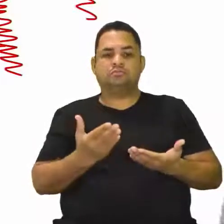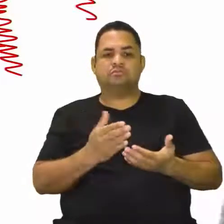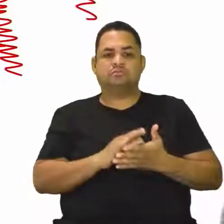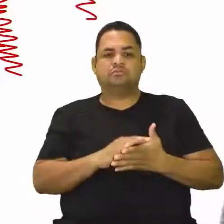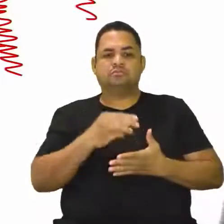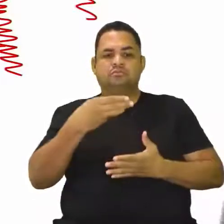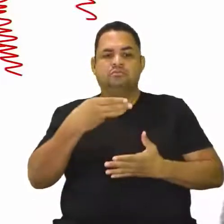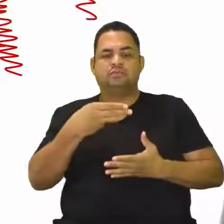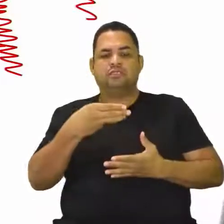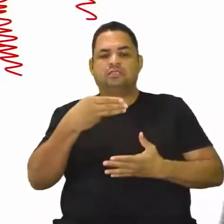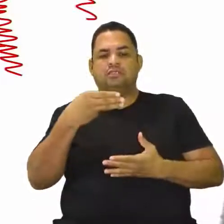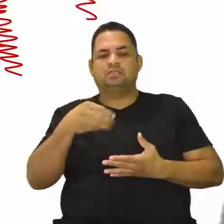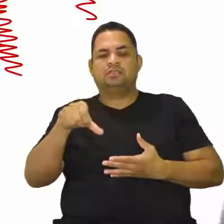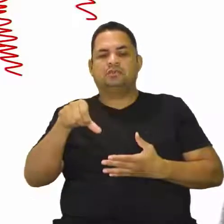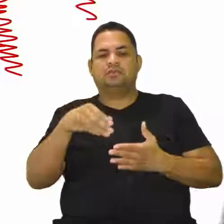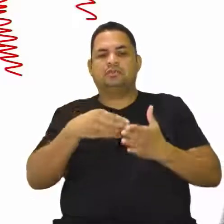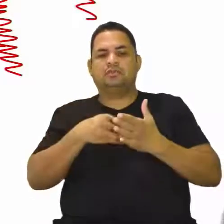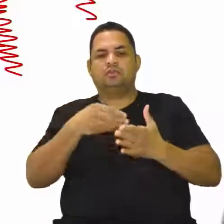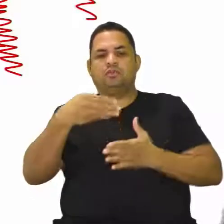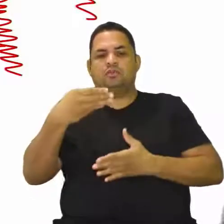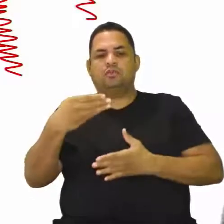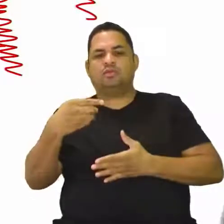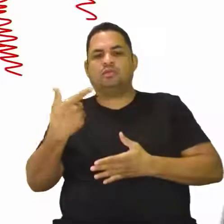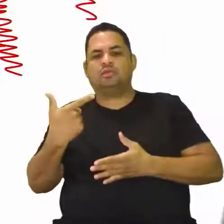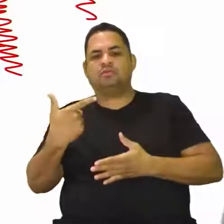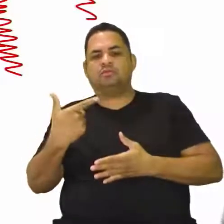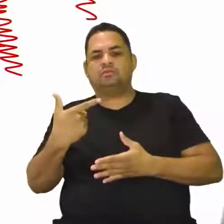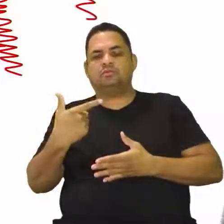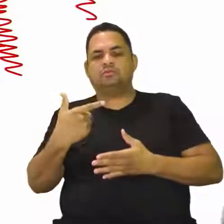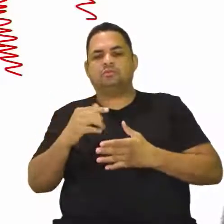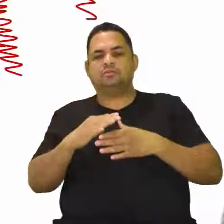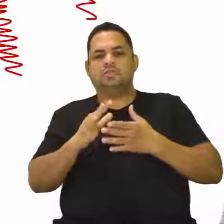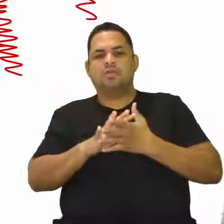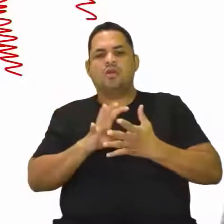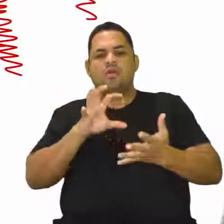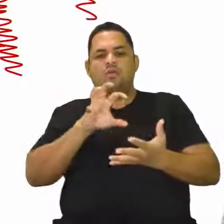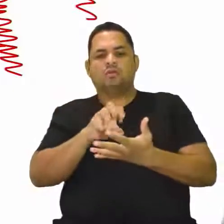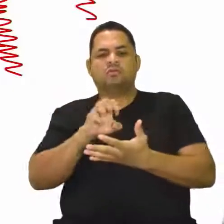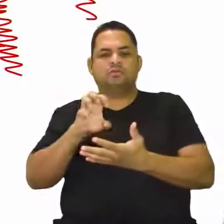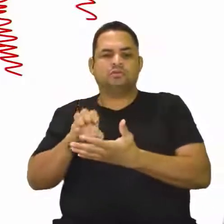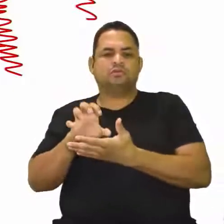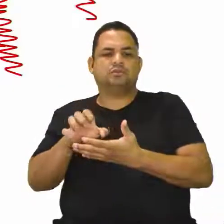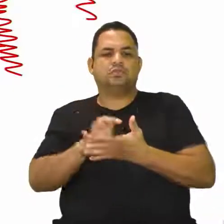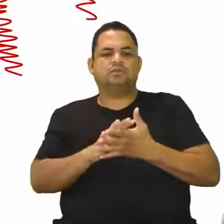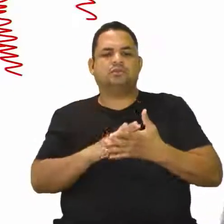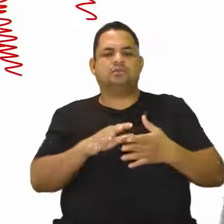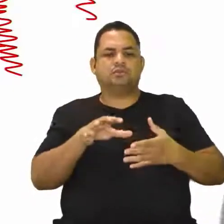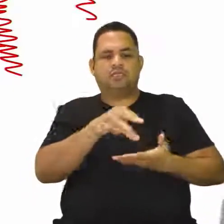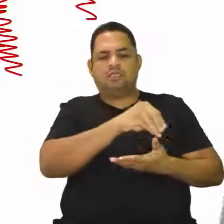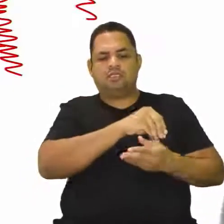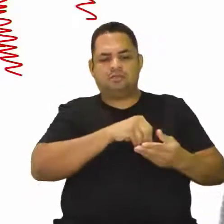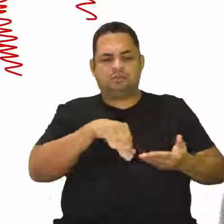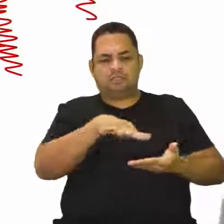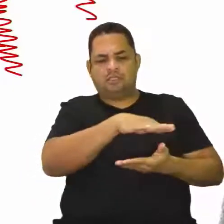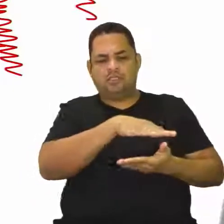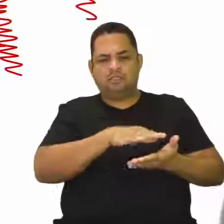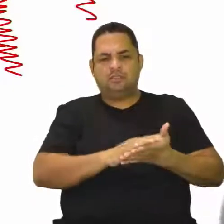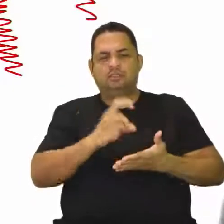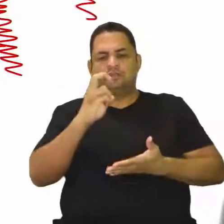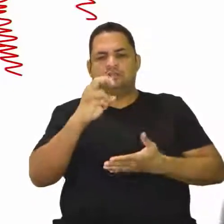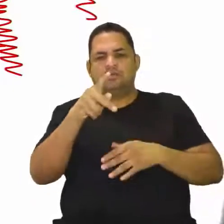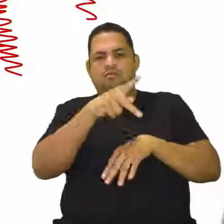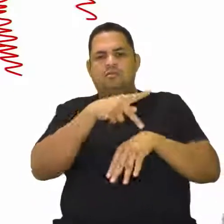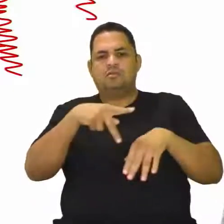que de 39 a 42 os alemães do que estão muito rápido Os territórios digamos aí